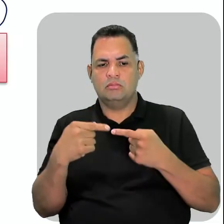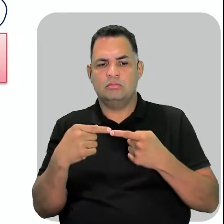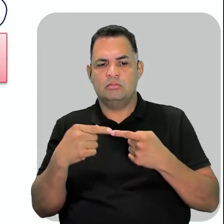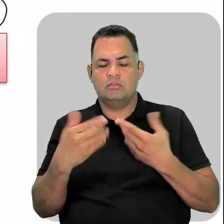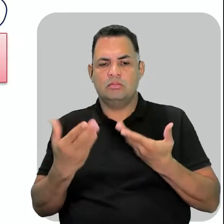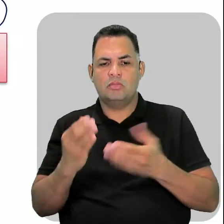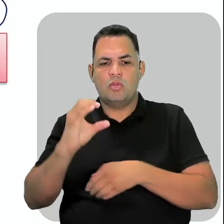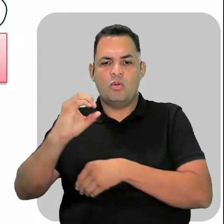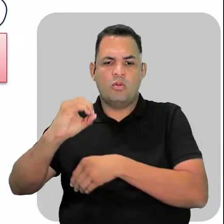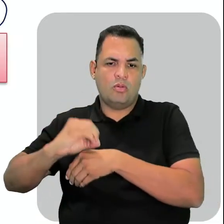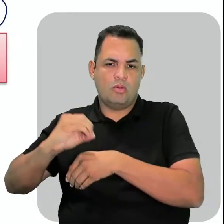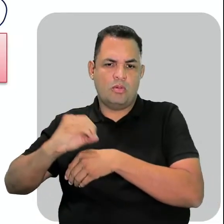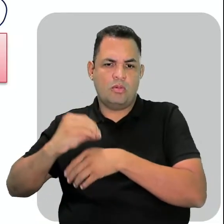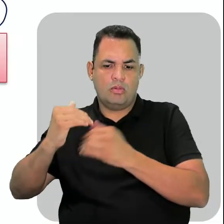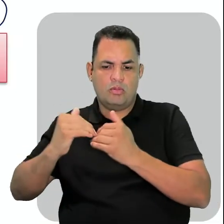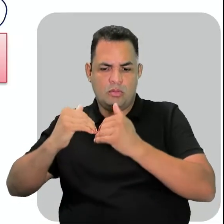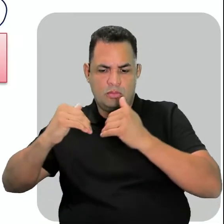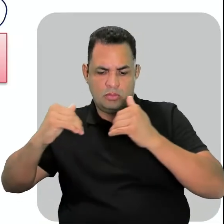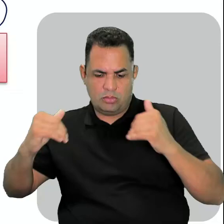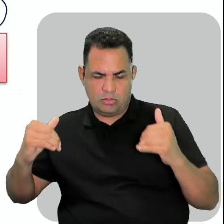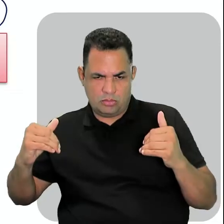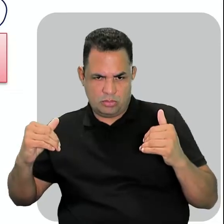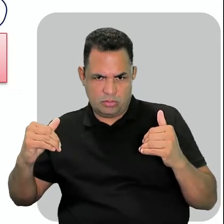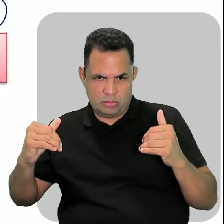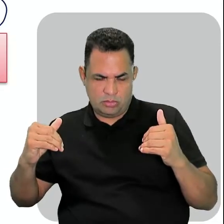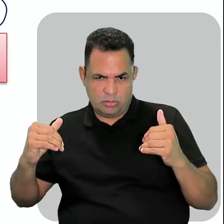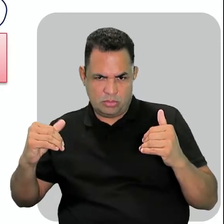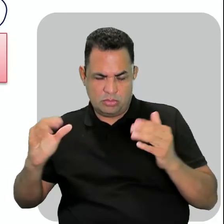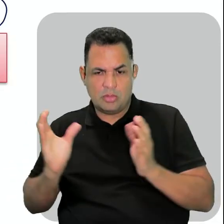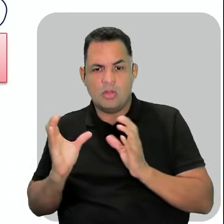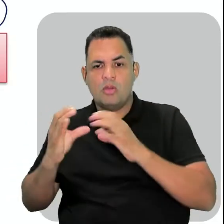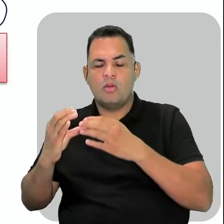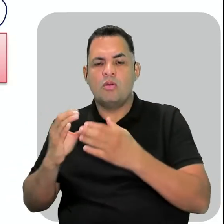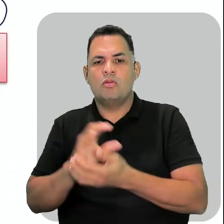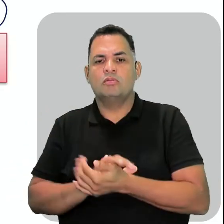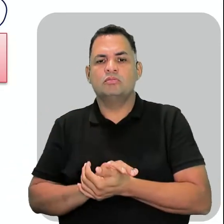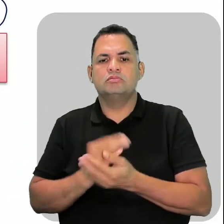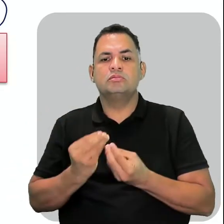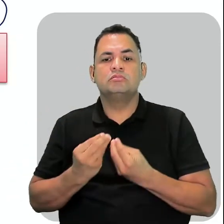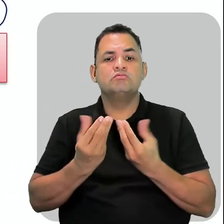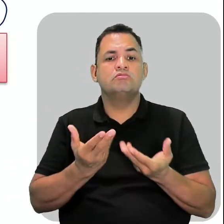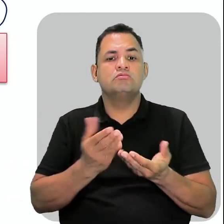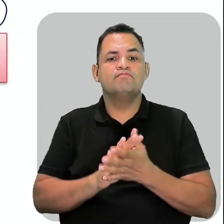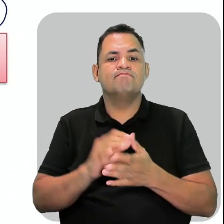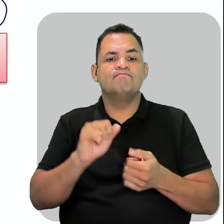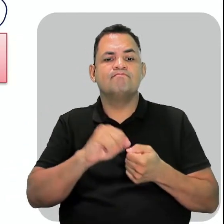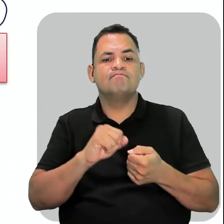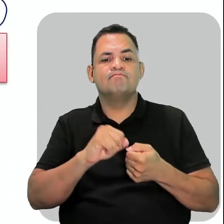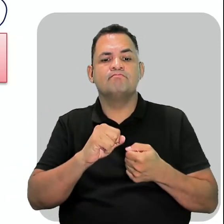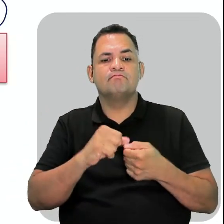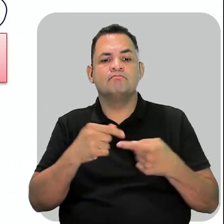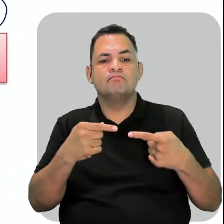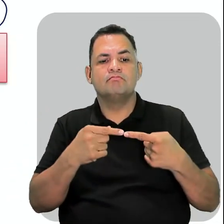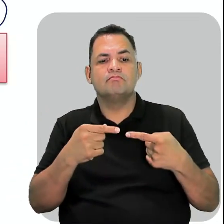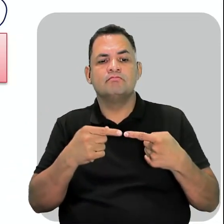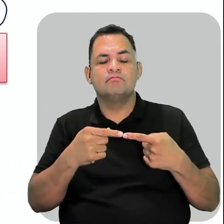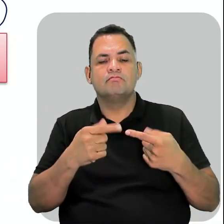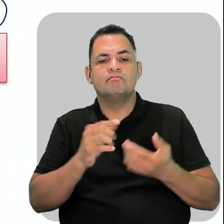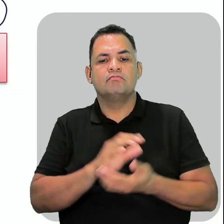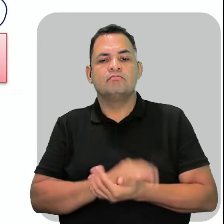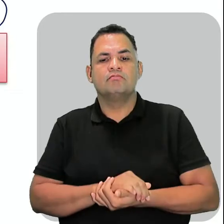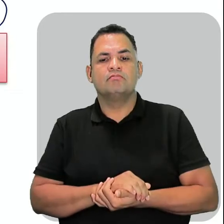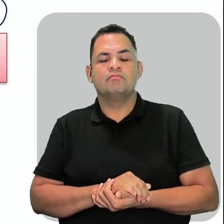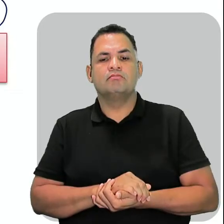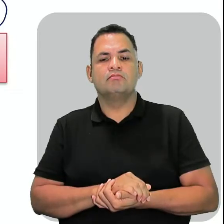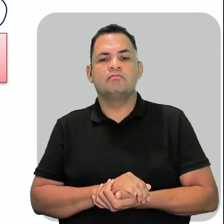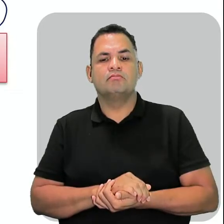o oxigênio aqui, ó, rompeu com o grupo nitro está disponível para fazer a ligação. Então, ele vem,